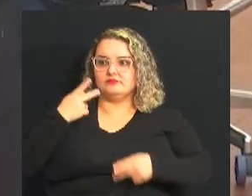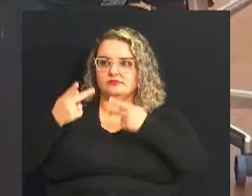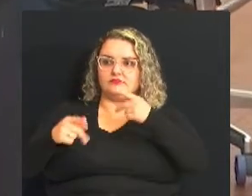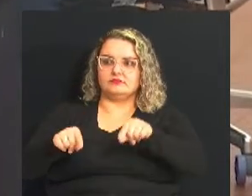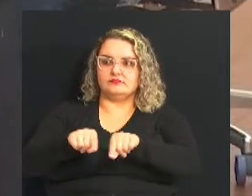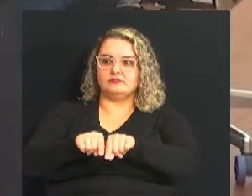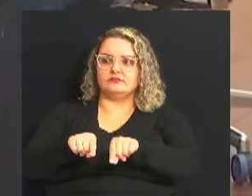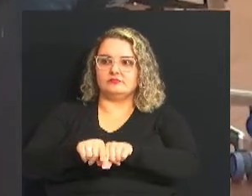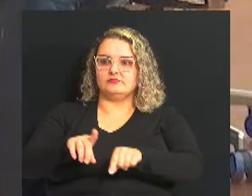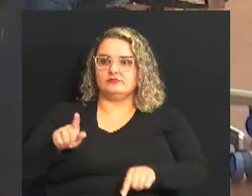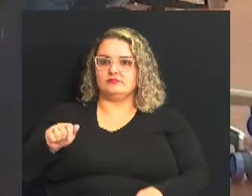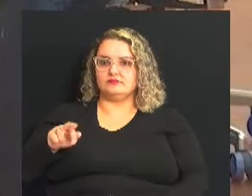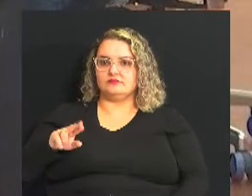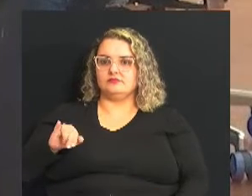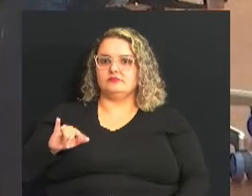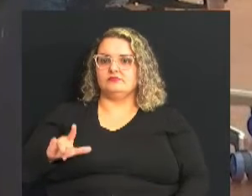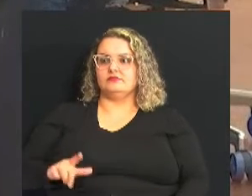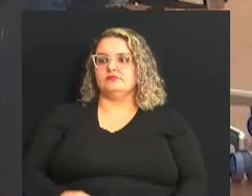Dario.